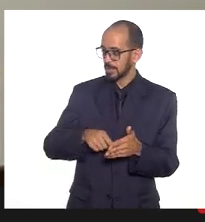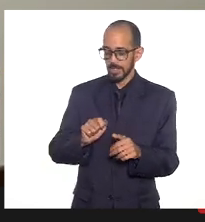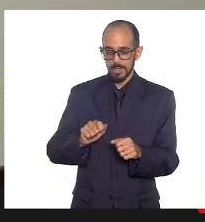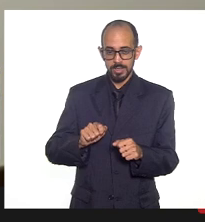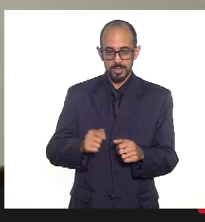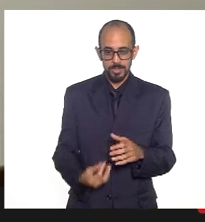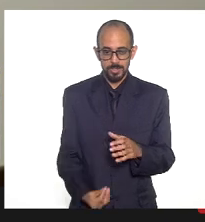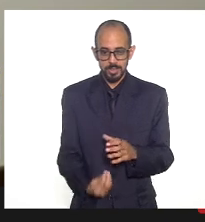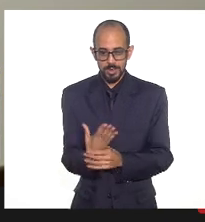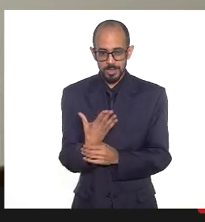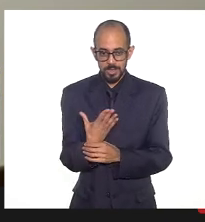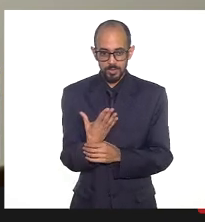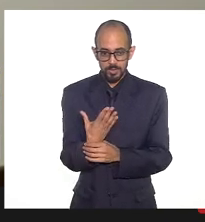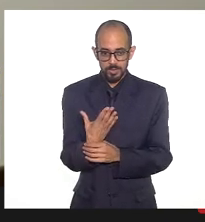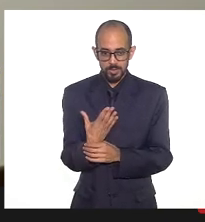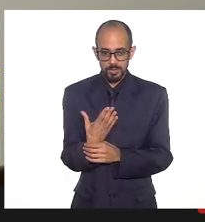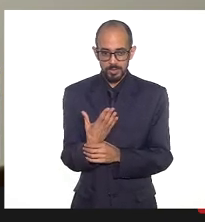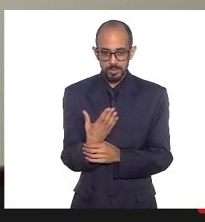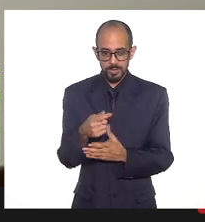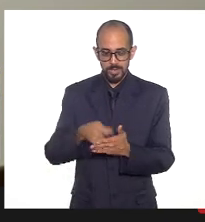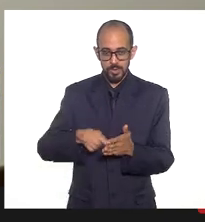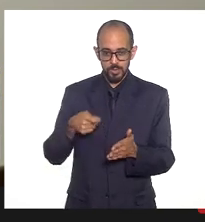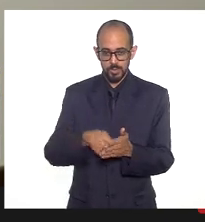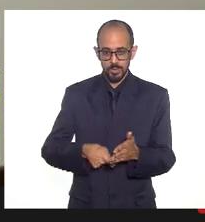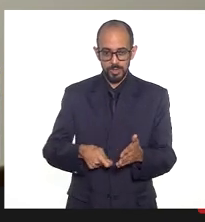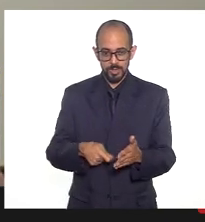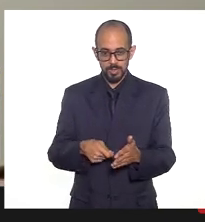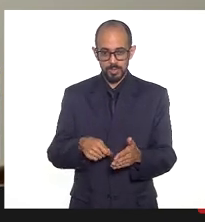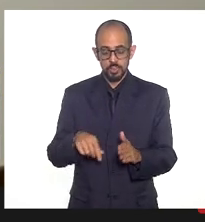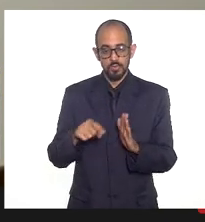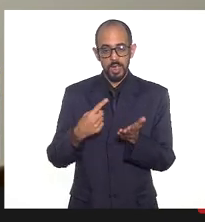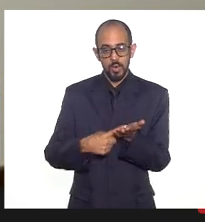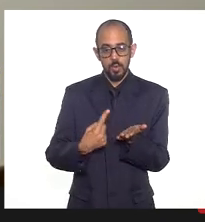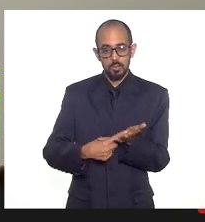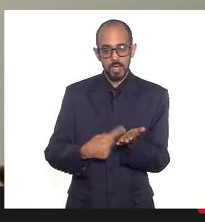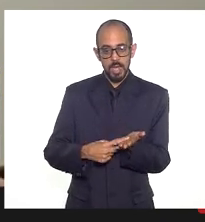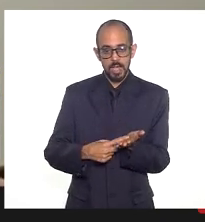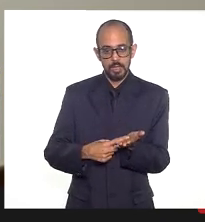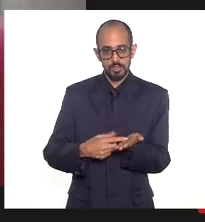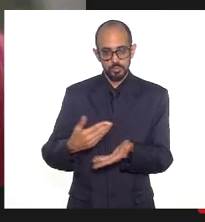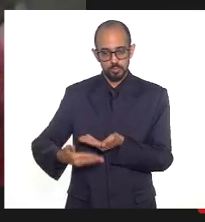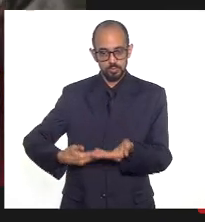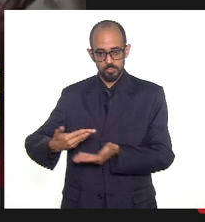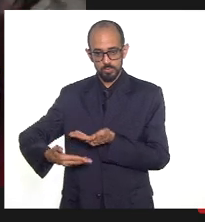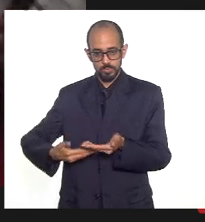na noite de hoje. E nós vamos combinar de intercalar as